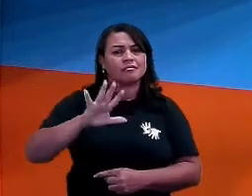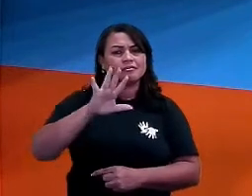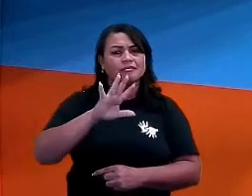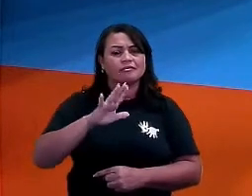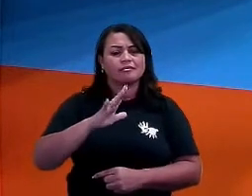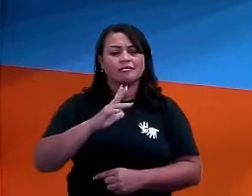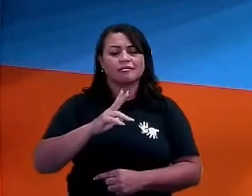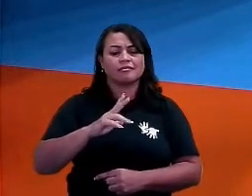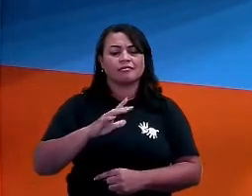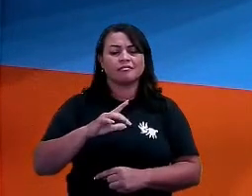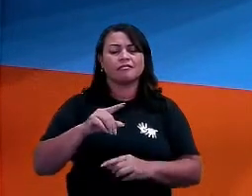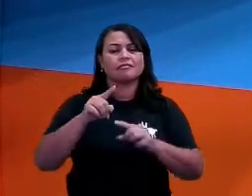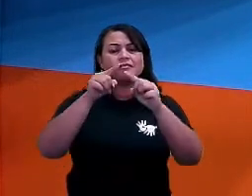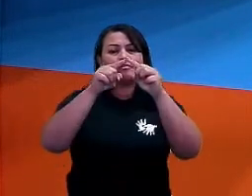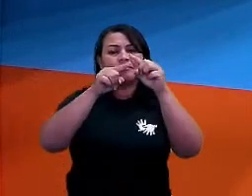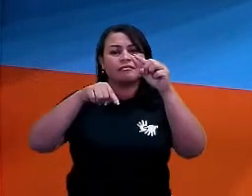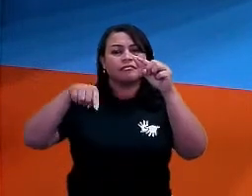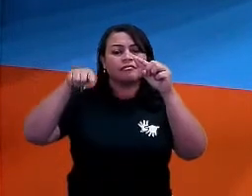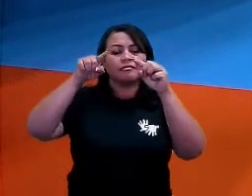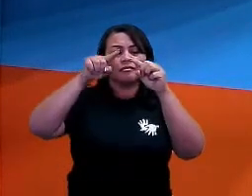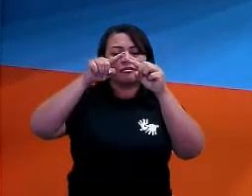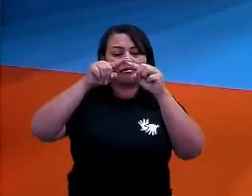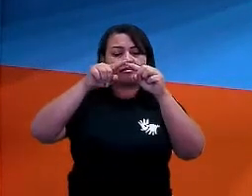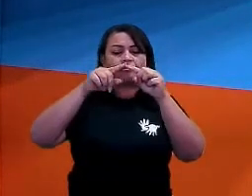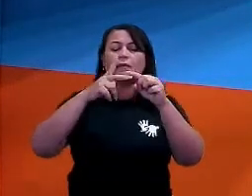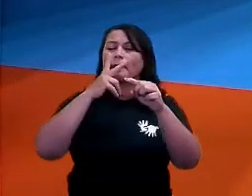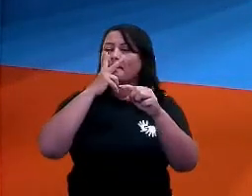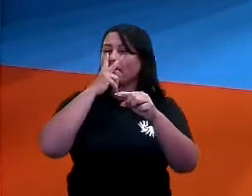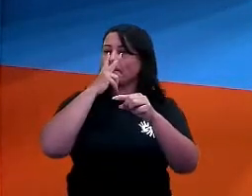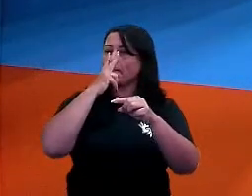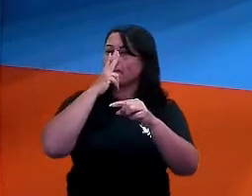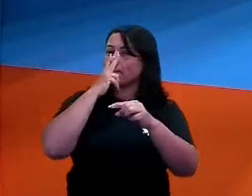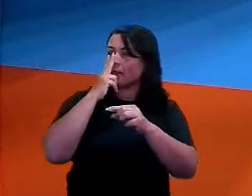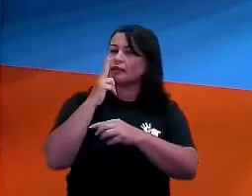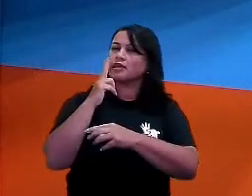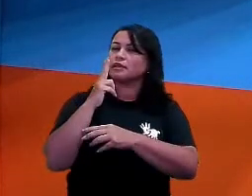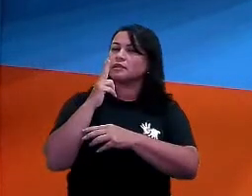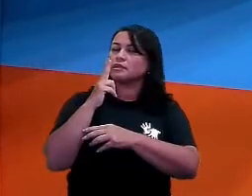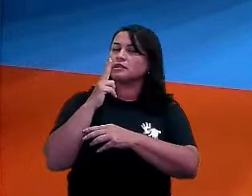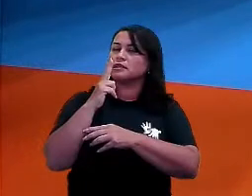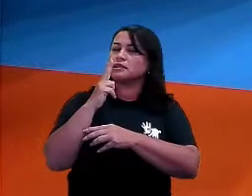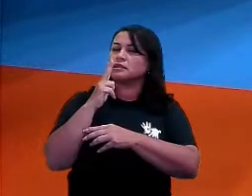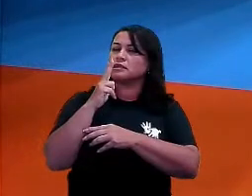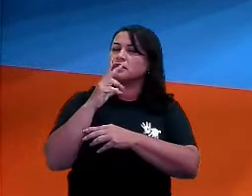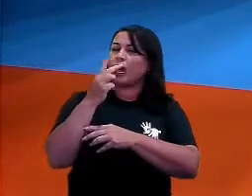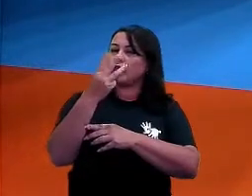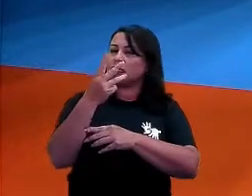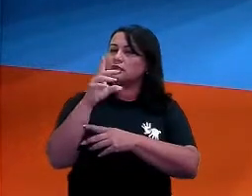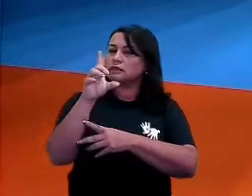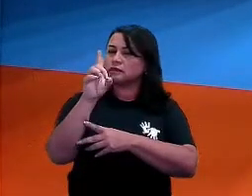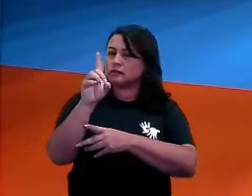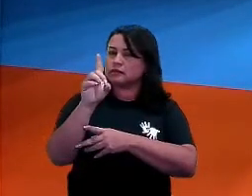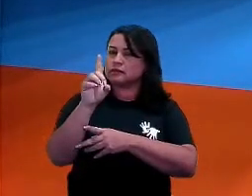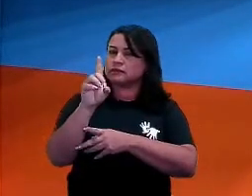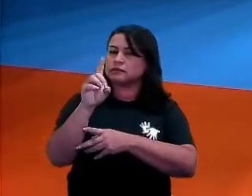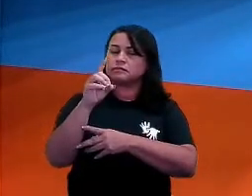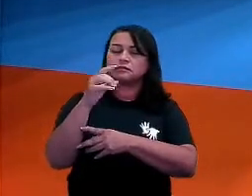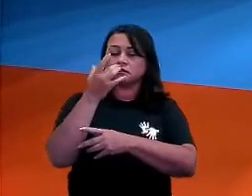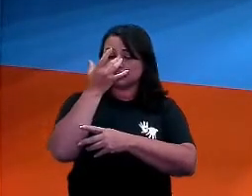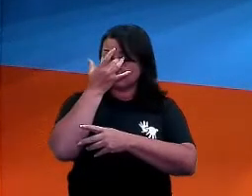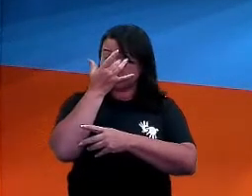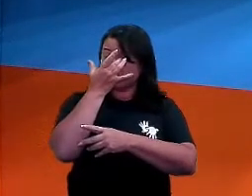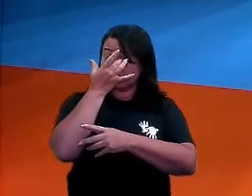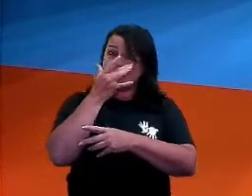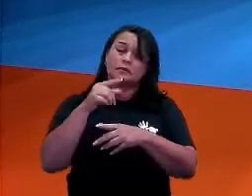esfera, mas ela é espacial, porque ela me dá uma ideia de 3 dimensões, né, de que está saindo. E